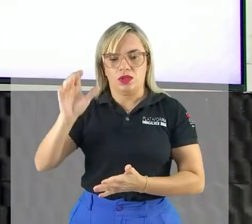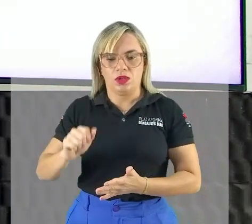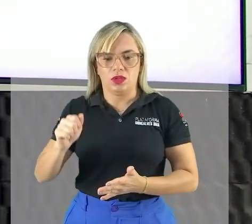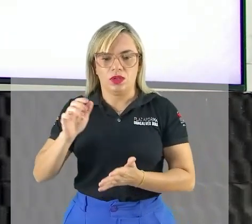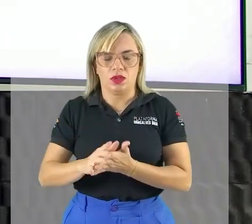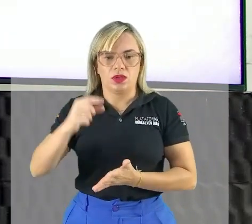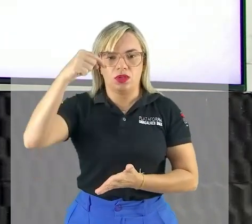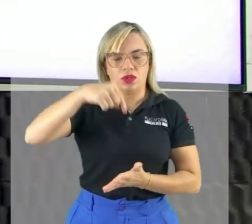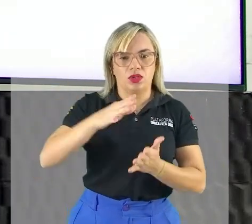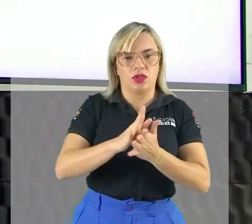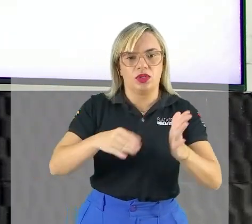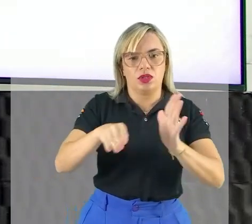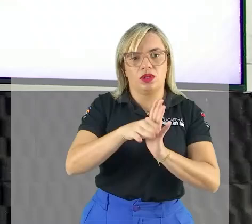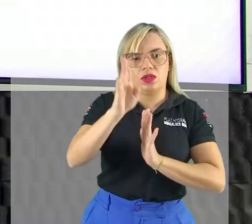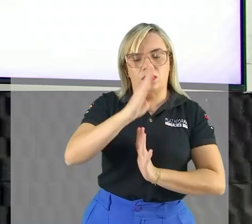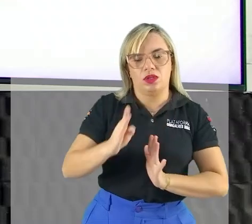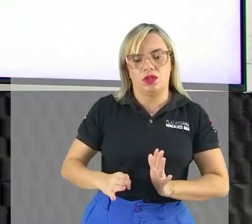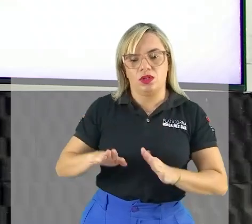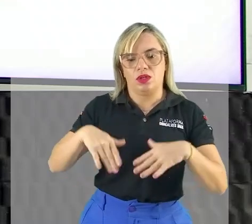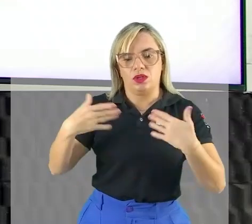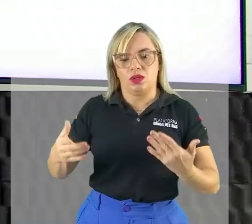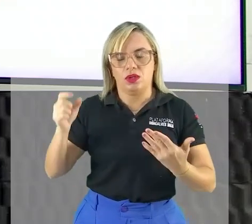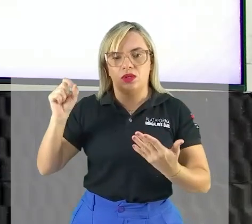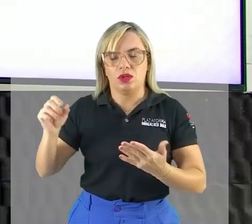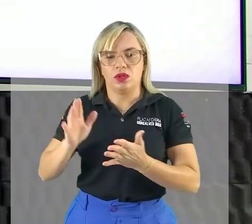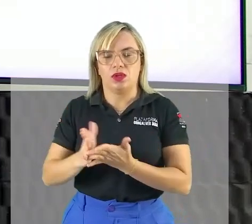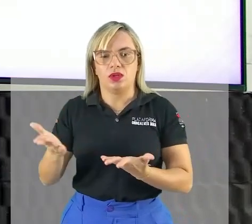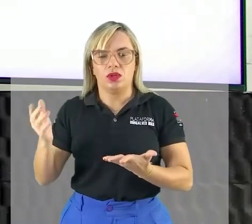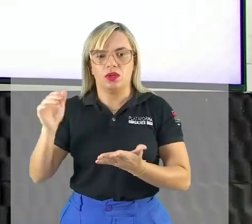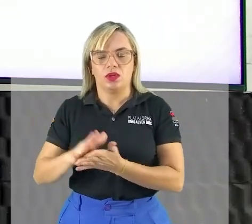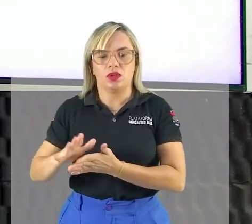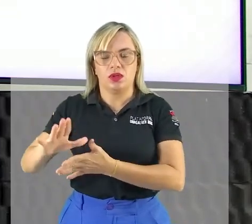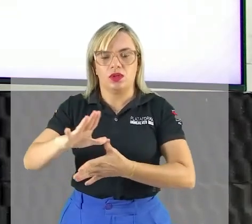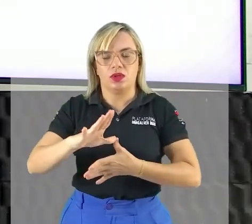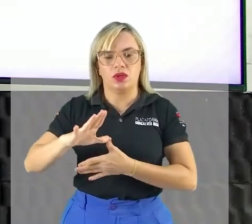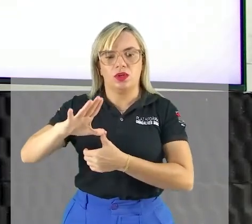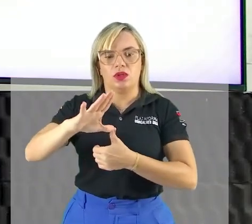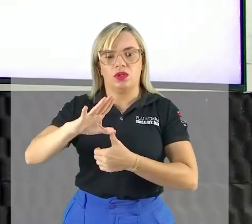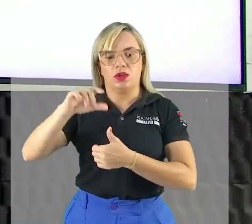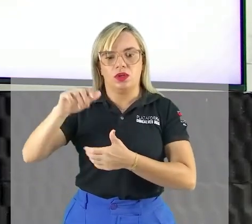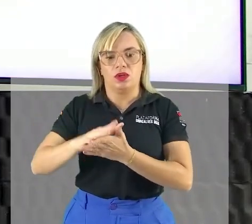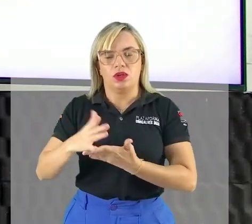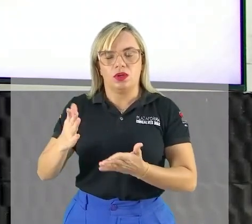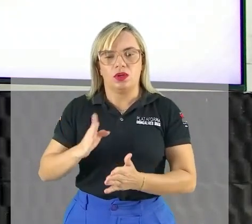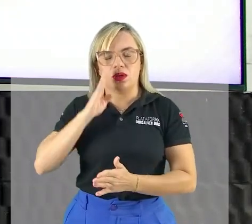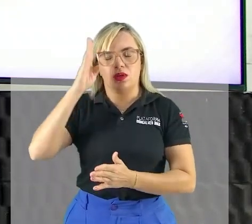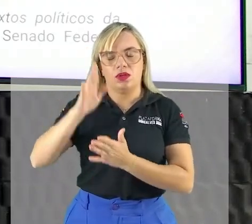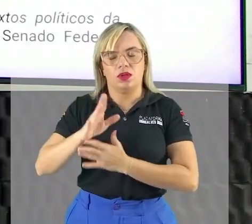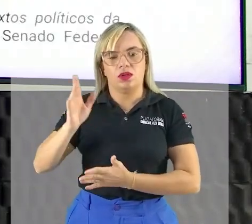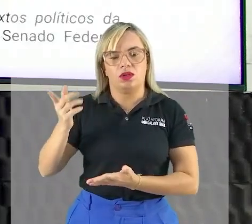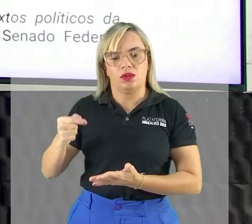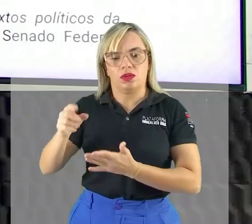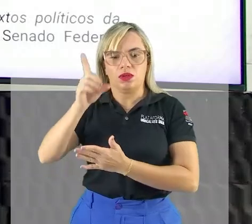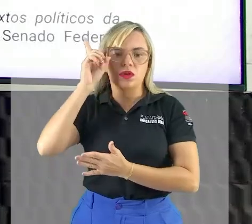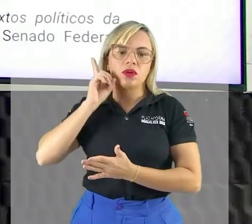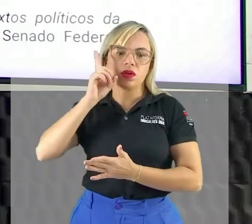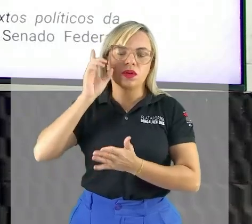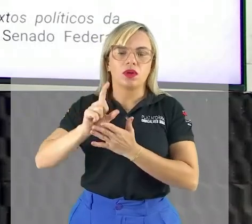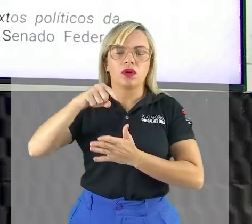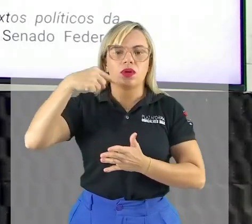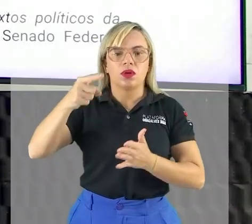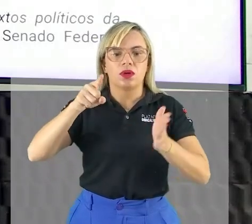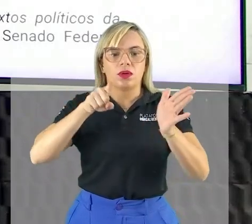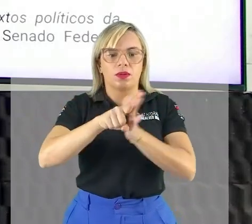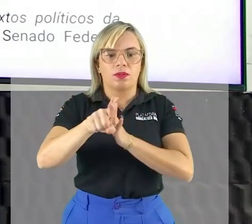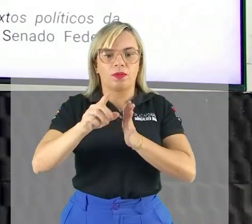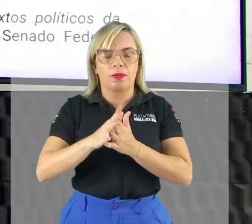América ah do Norte ali dos Estados Unidos principalmente beleza bom vamos para outra questão